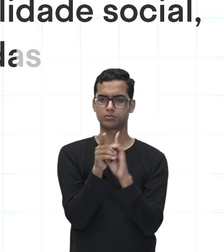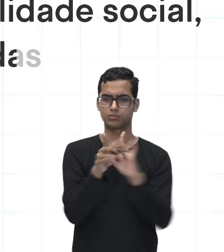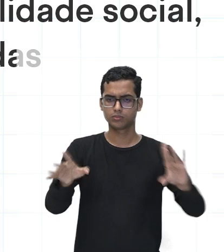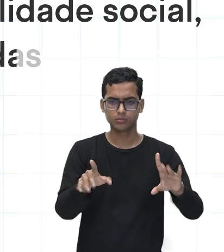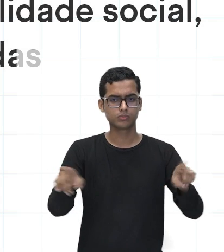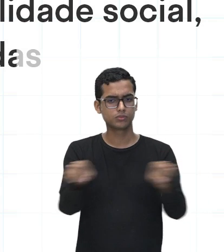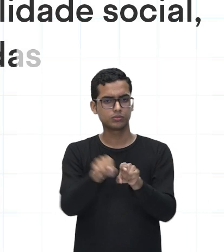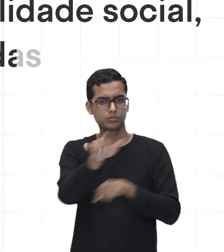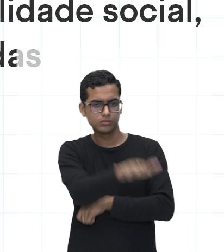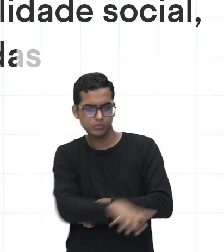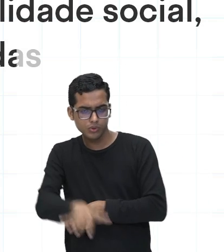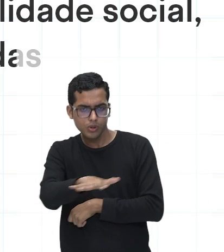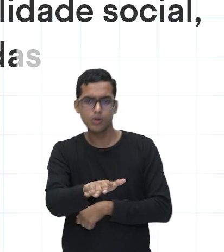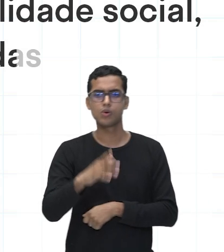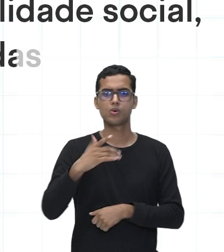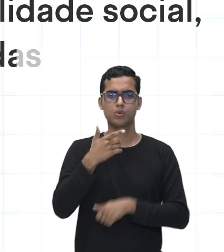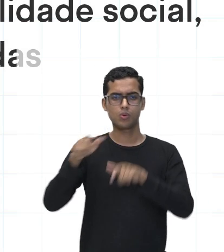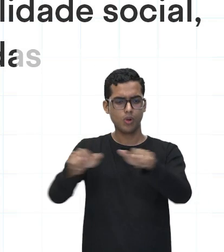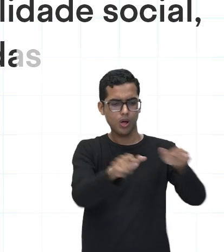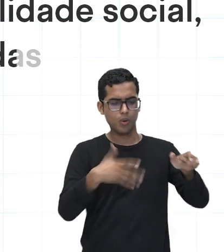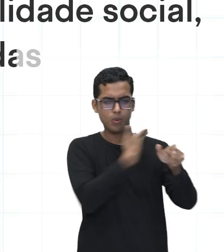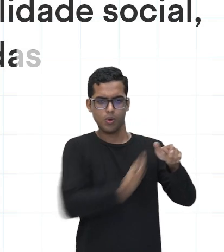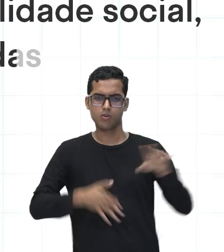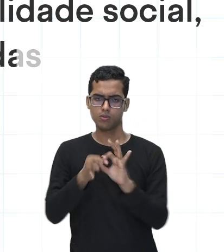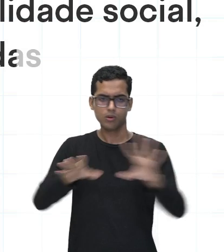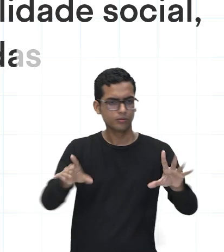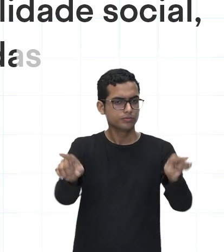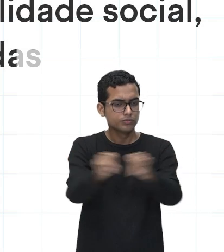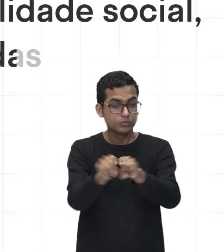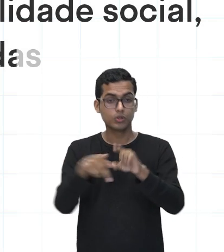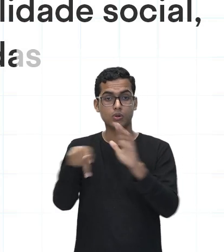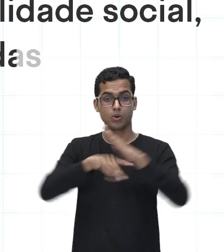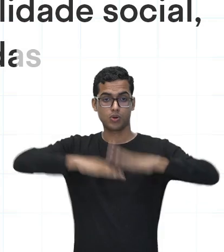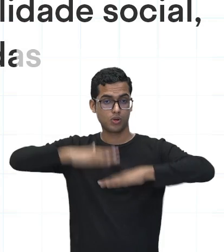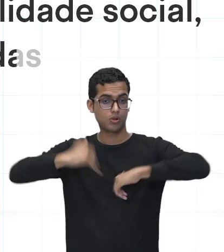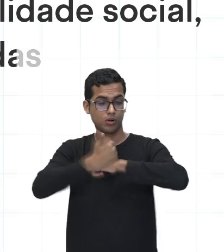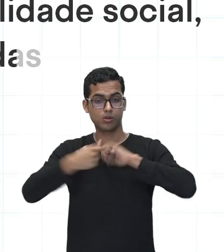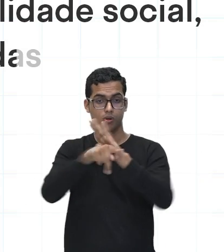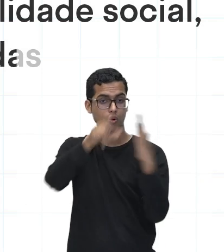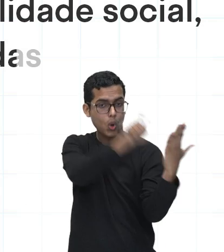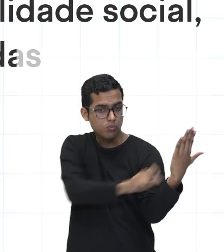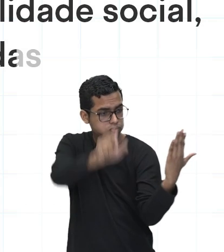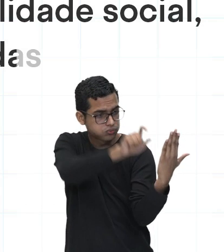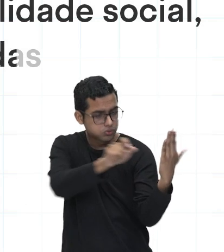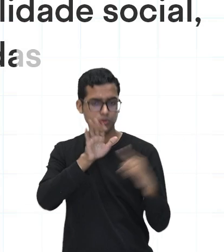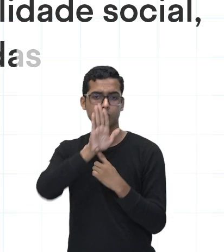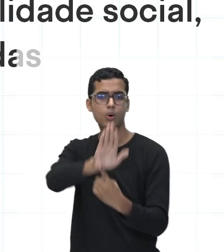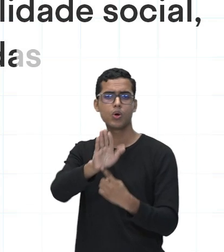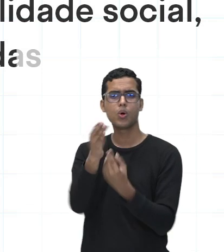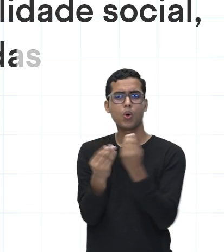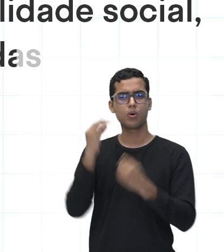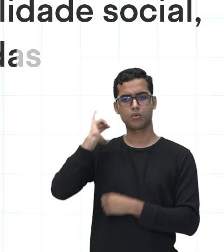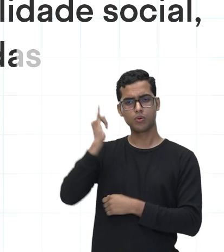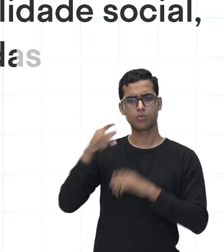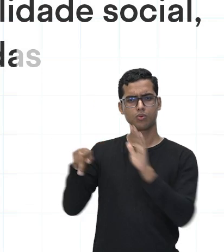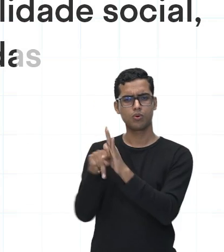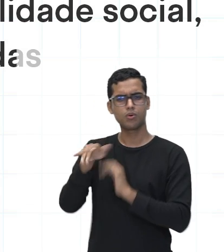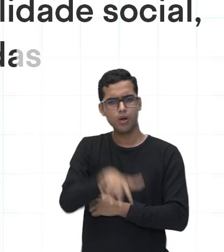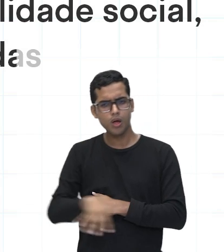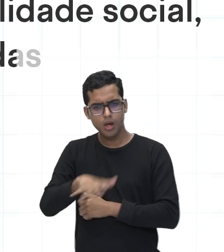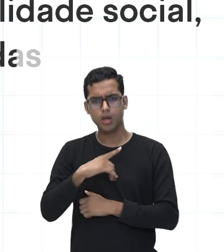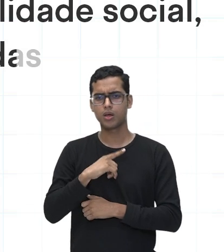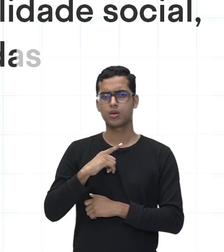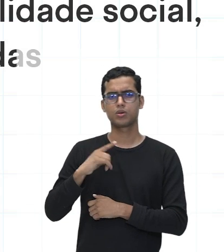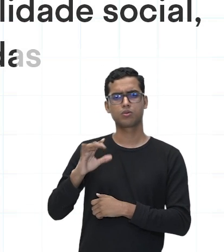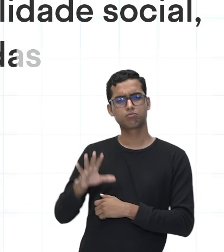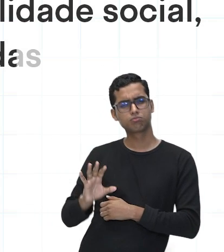assim, os espaços públicos. Os grafiteiros expressam narrativas da cidade, questões diversas